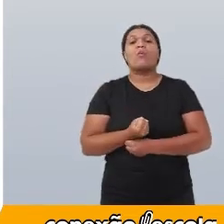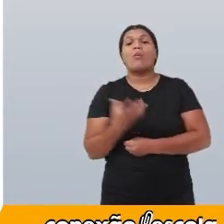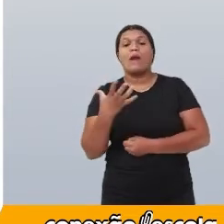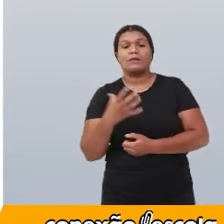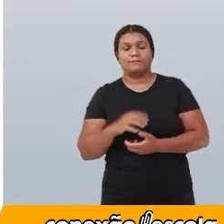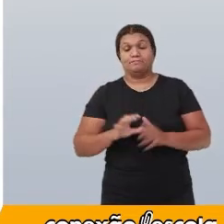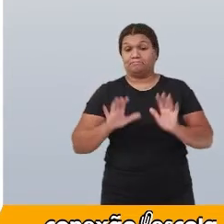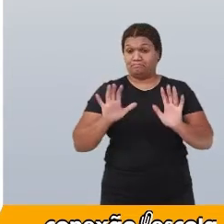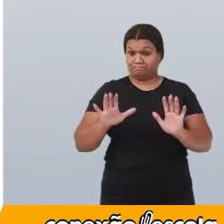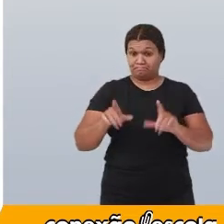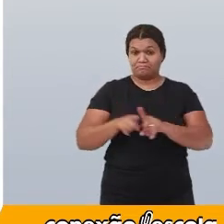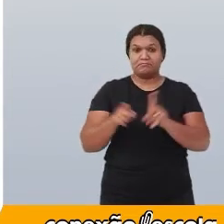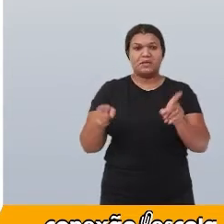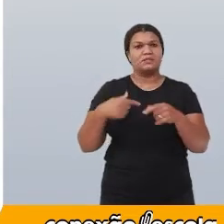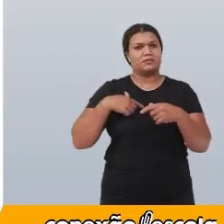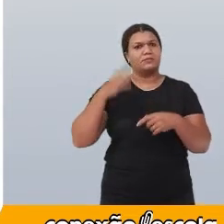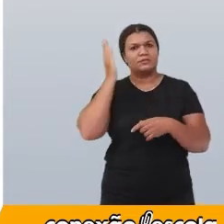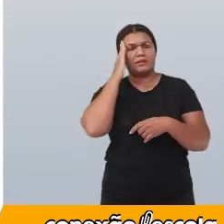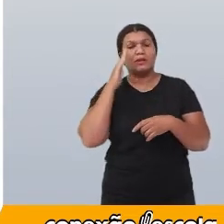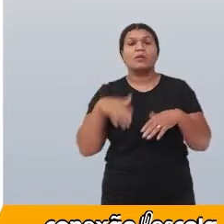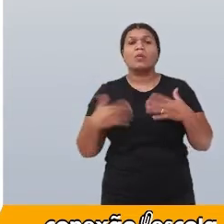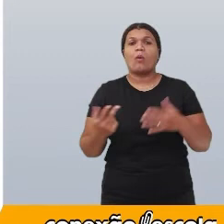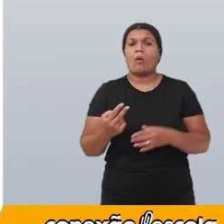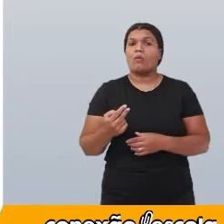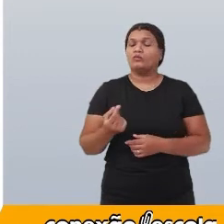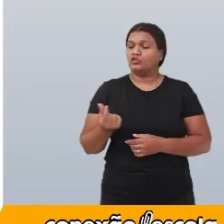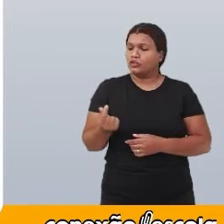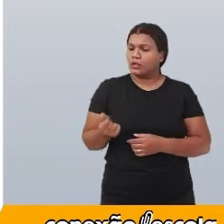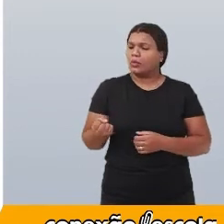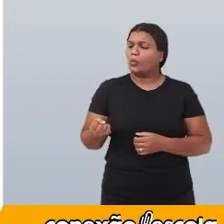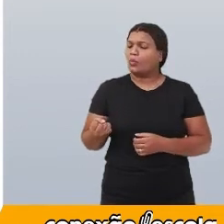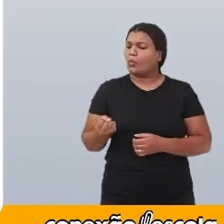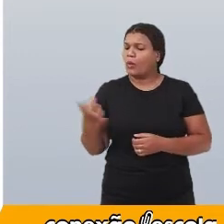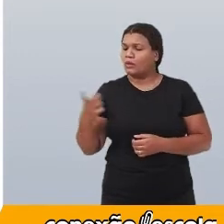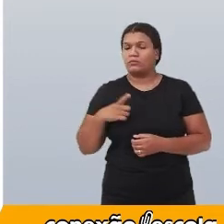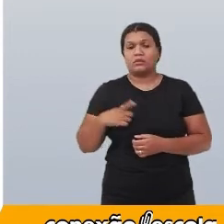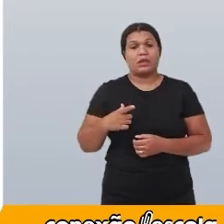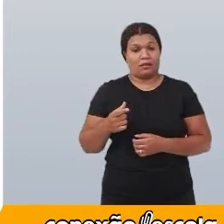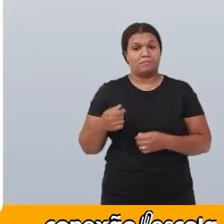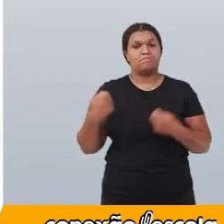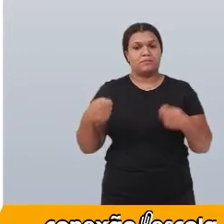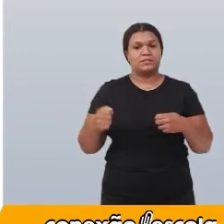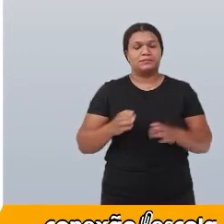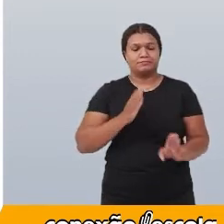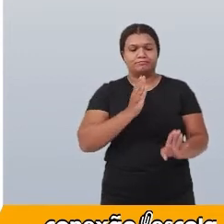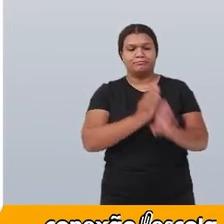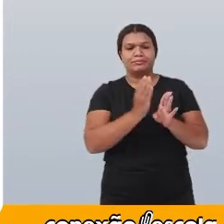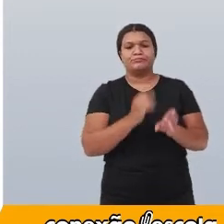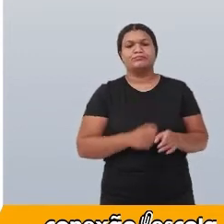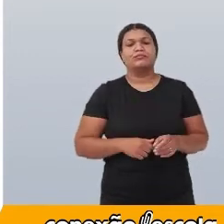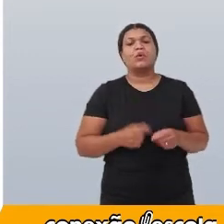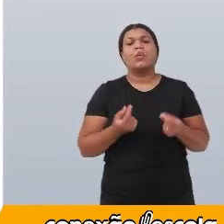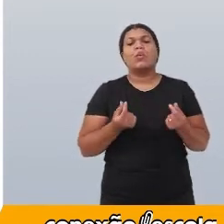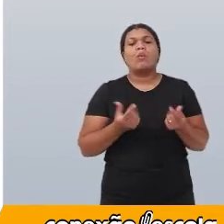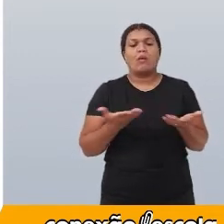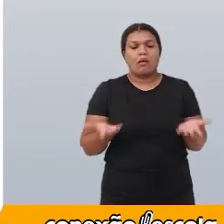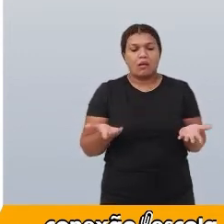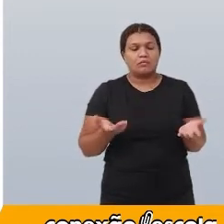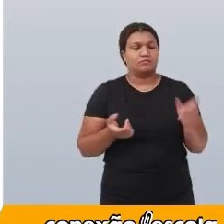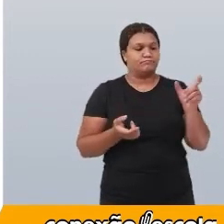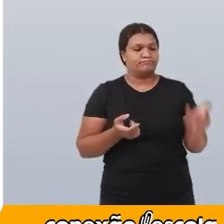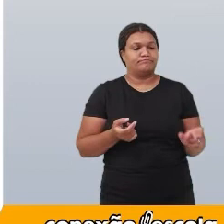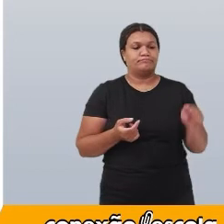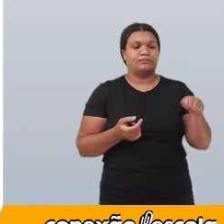Mas para saber qual o valor que eles têm juntos, eu preciso primeiro descobrir o valor